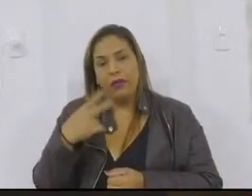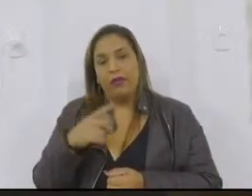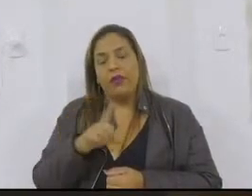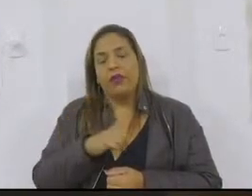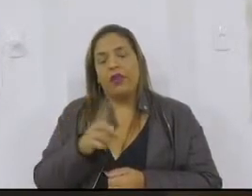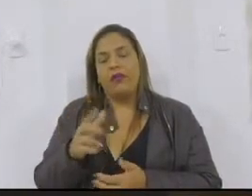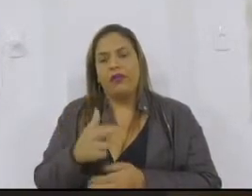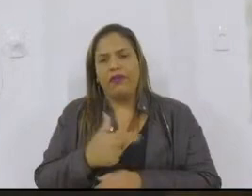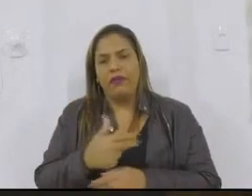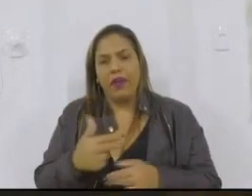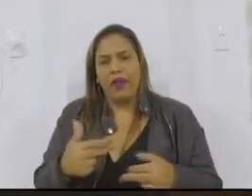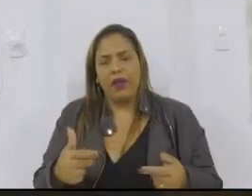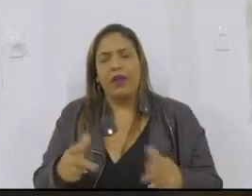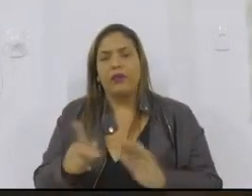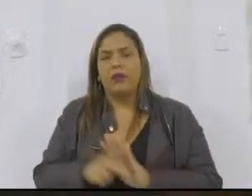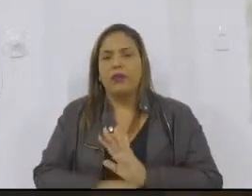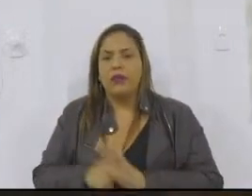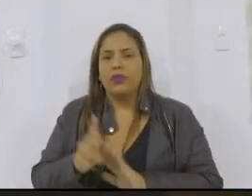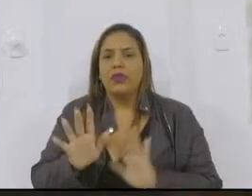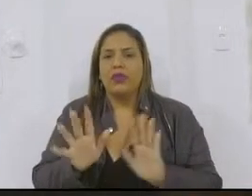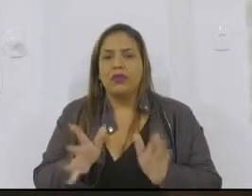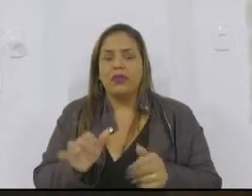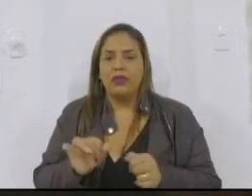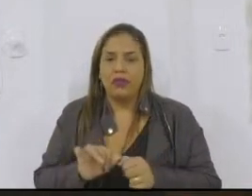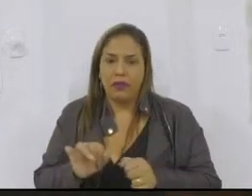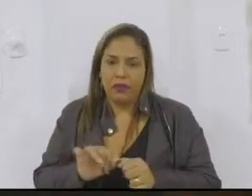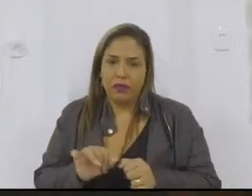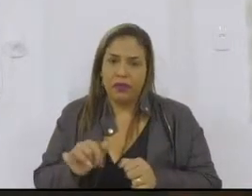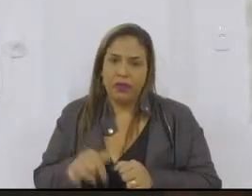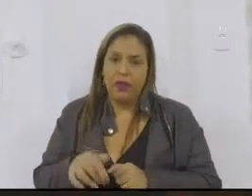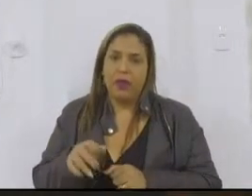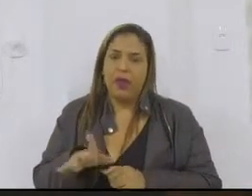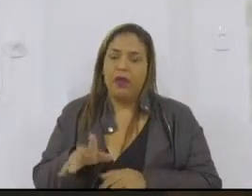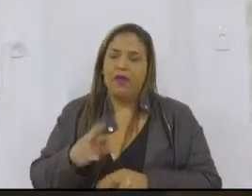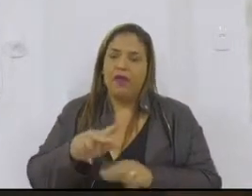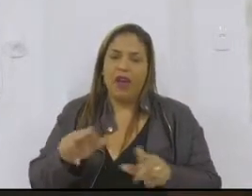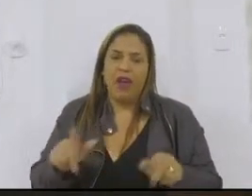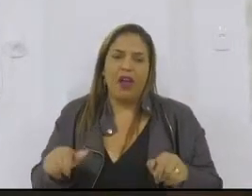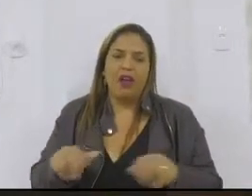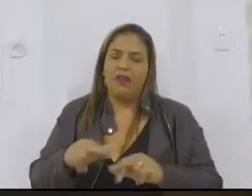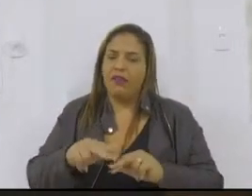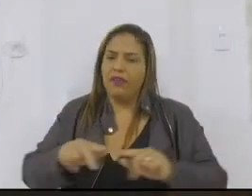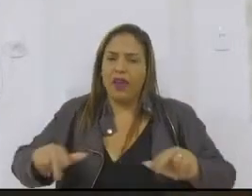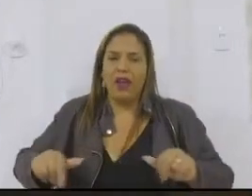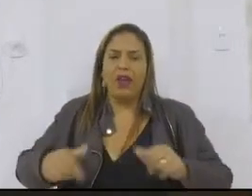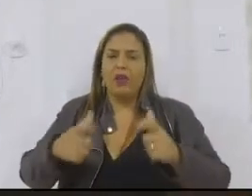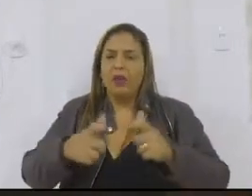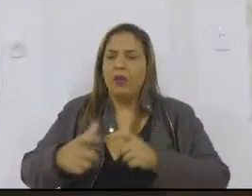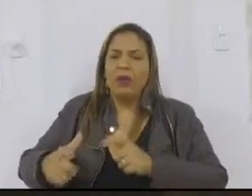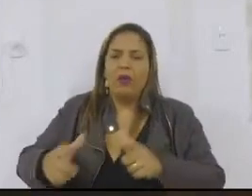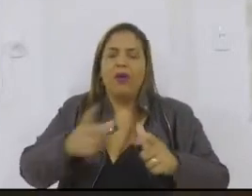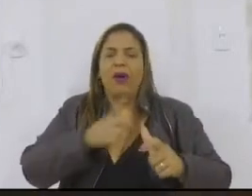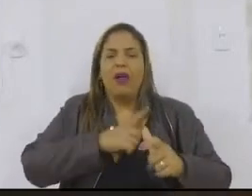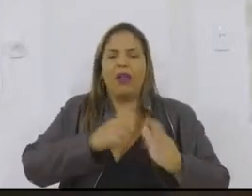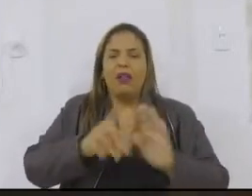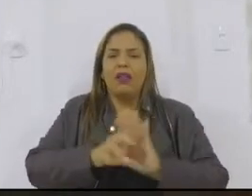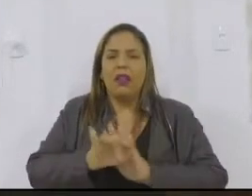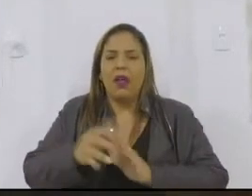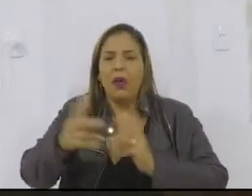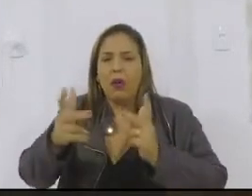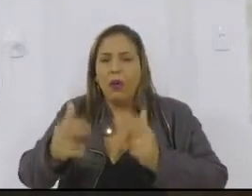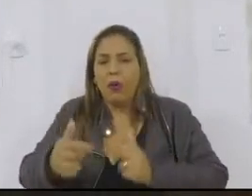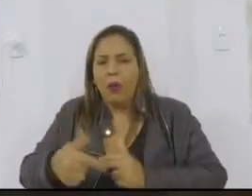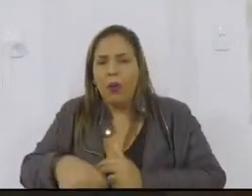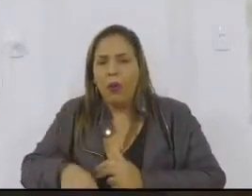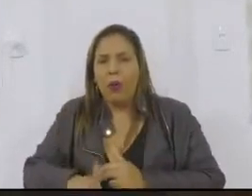natureza sancionados como o município Mafra, em Santa Catarina, Trajano de Moraes, no Rio de Janeiro, Muqui, Espírito Santo, entre